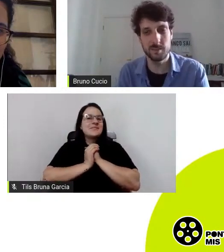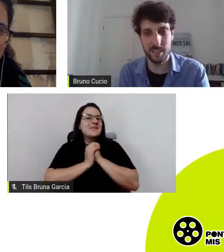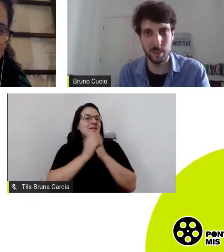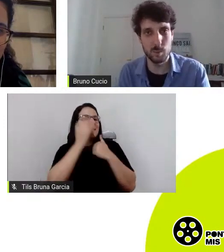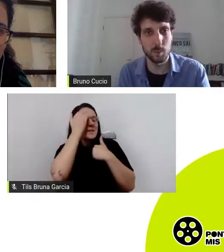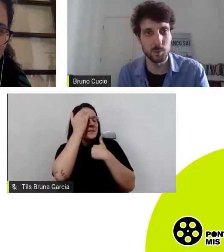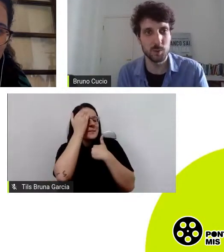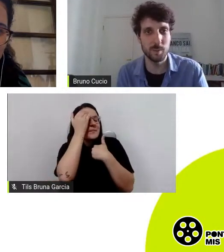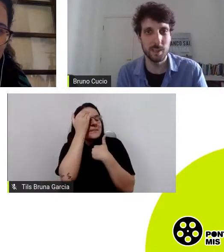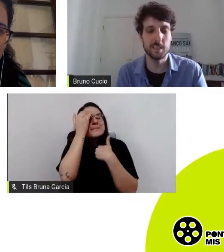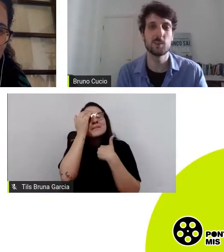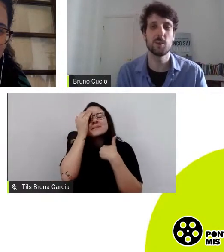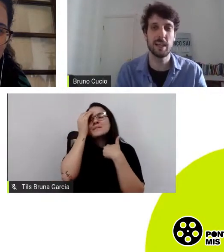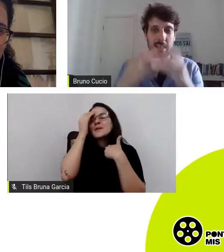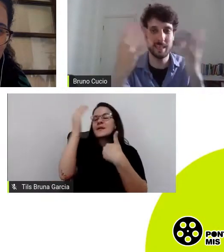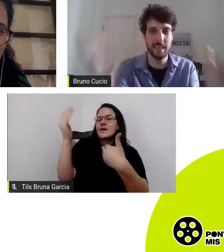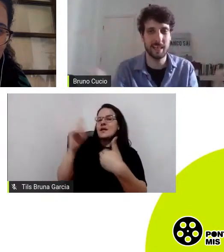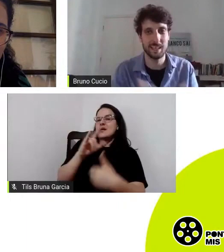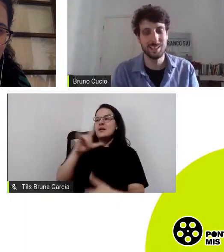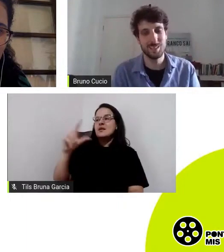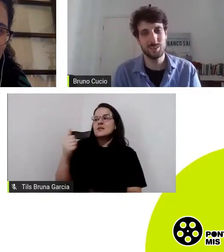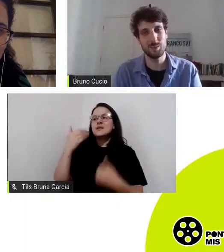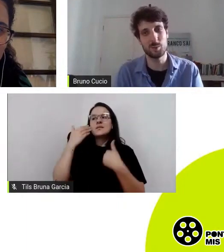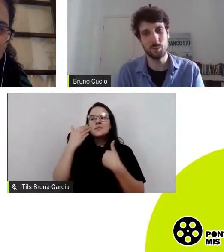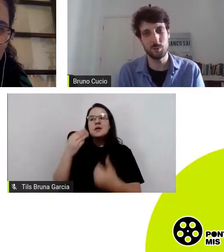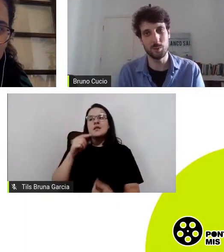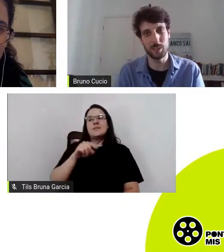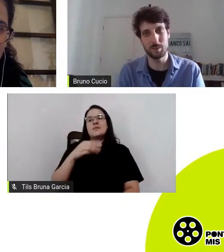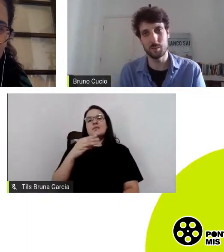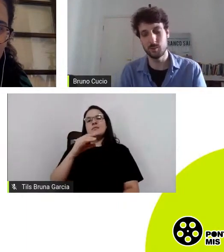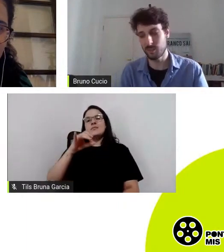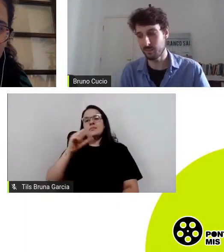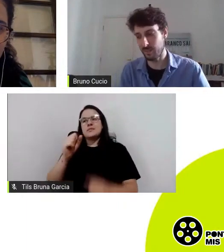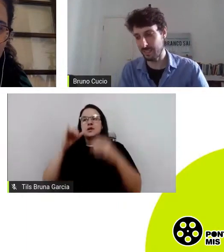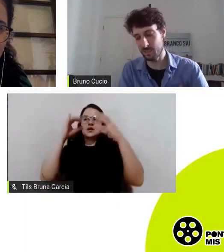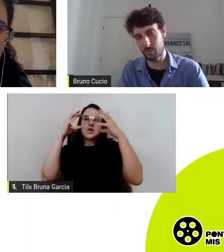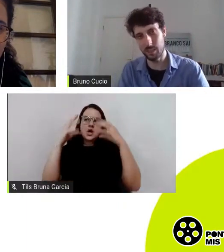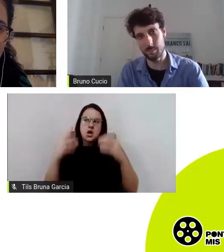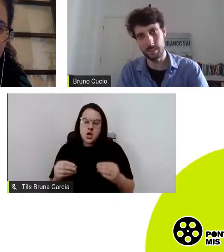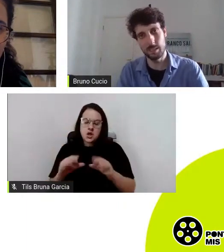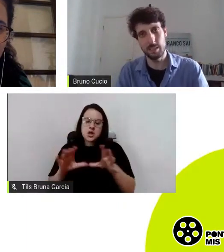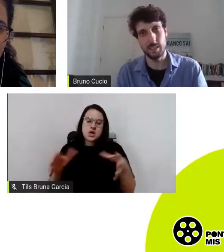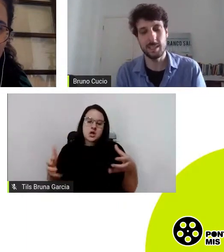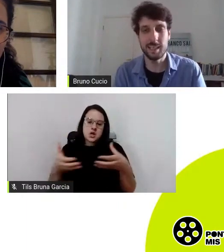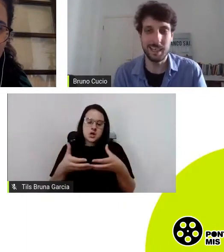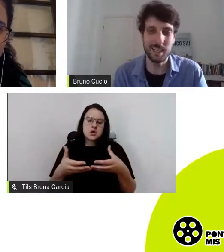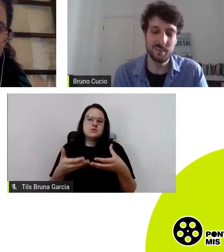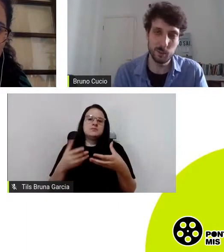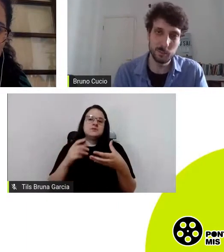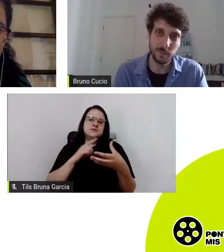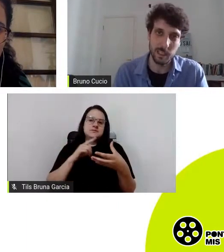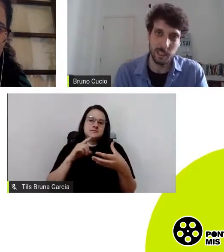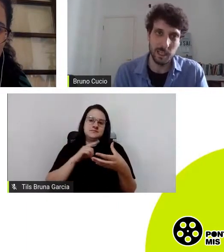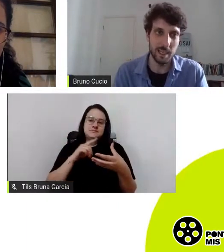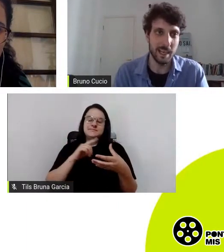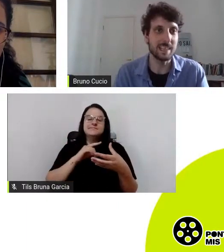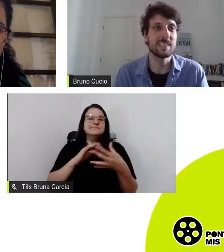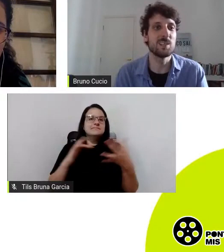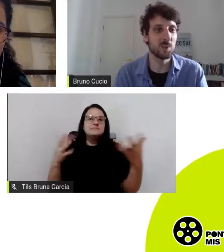Obrigado, Lia. Agradecer mais uma vez o Pontos Mis e toda a galera, toda a estrutura, todo mundo que faz esse